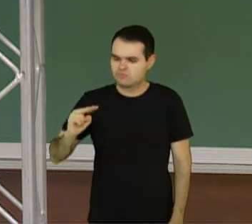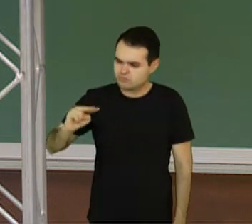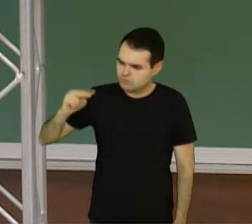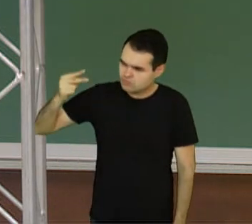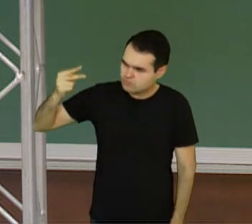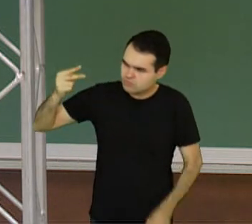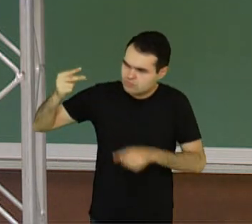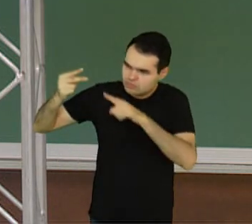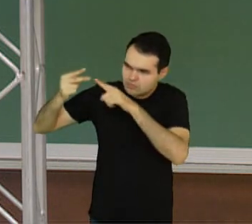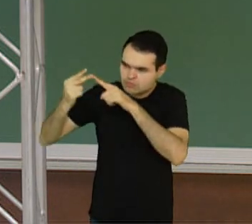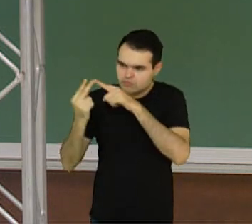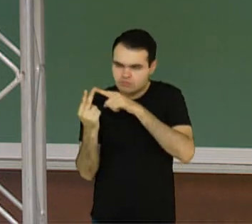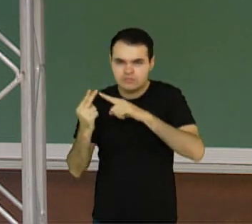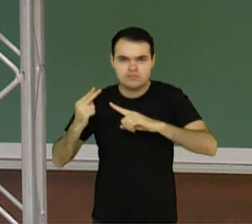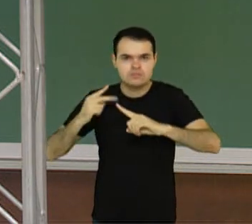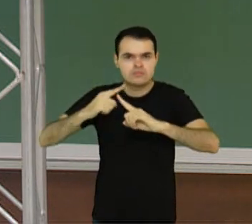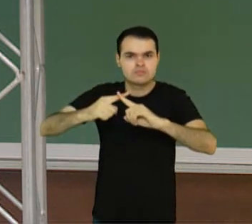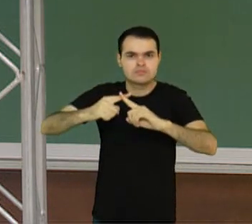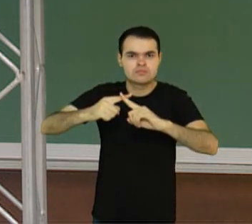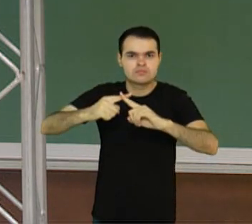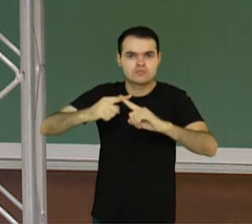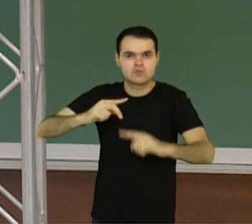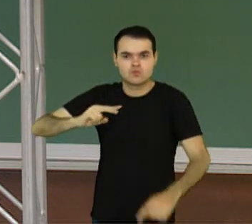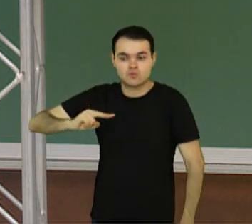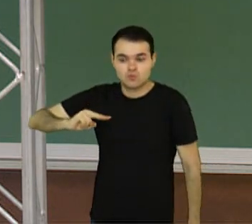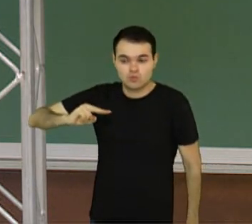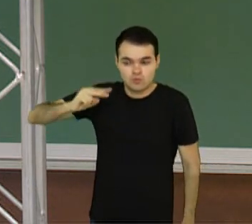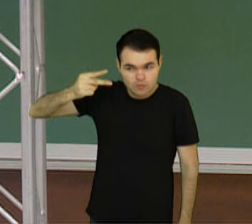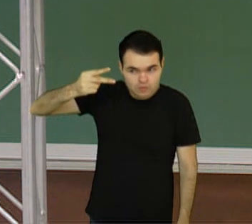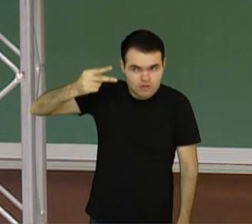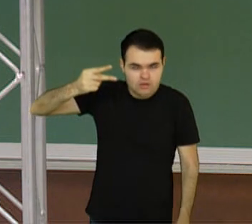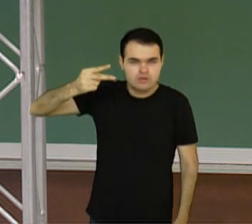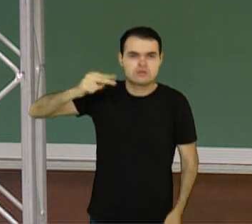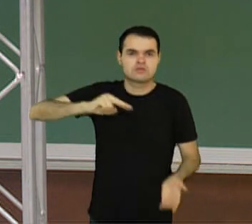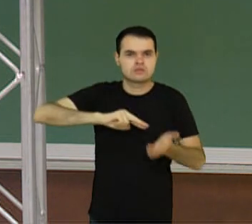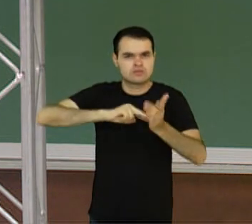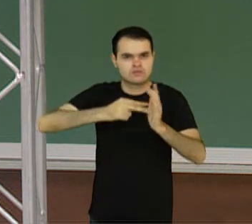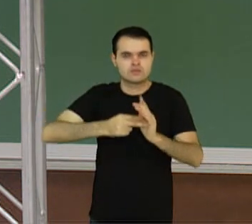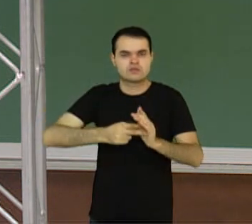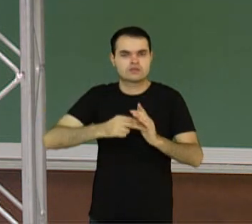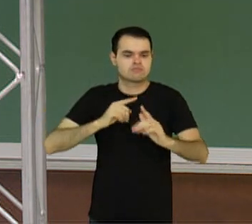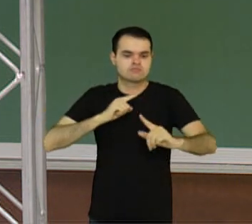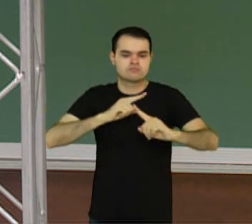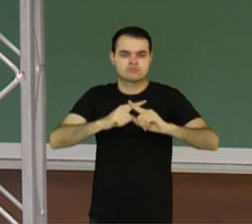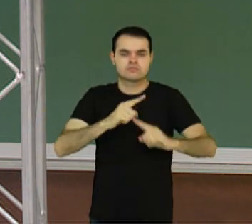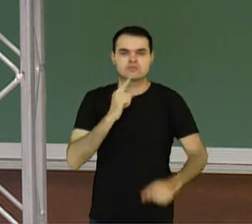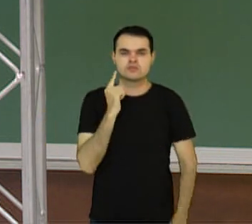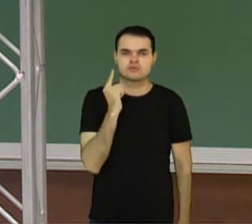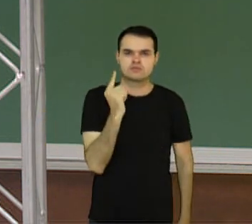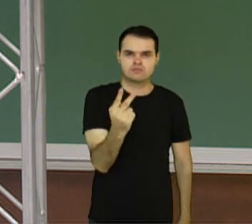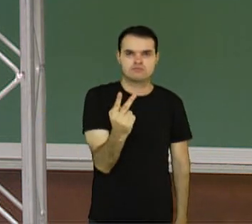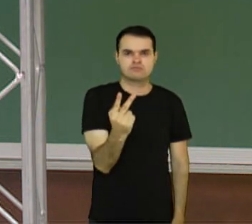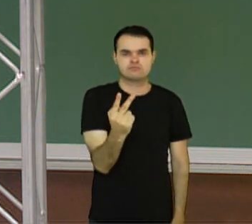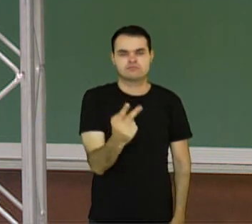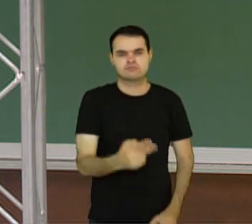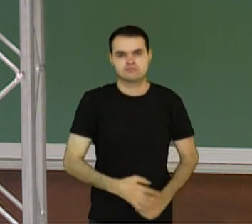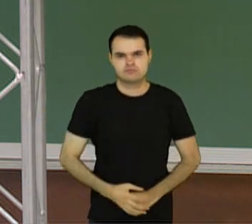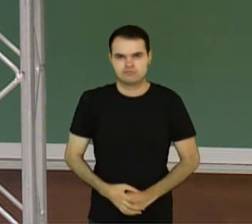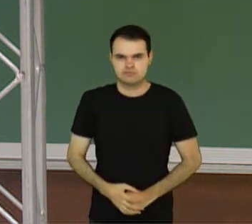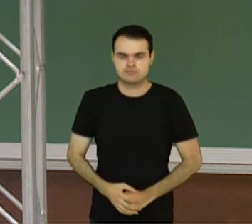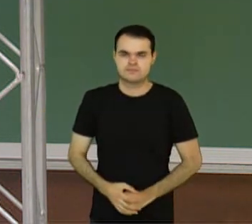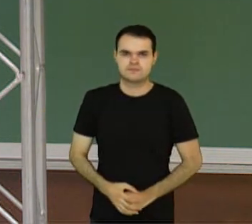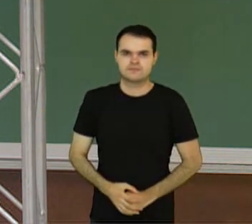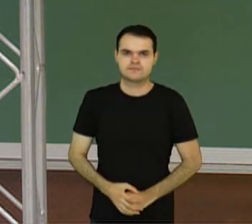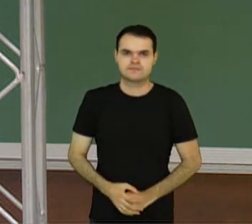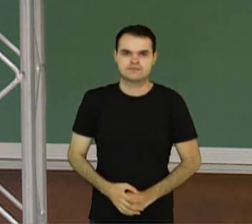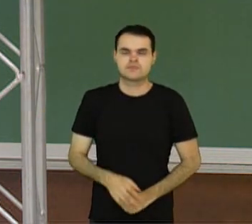é multiplicar por 2. Quando eu quero dobrar o valor de alguma coisa, eu simplesmente multiplico esse valor por 2.